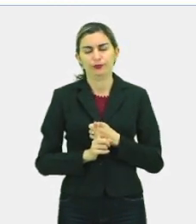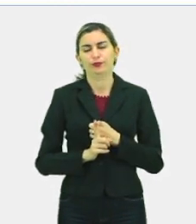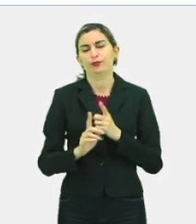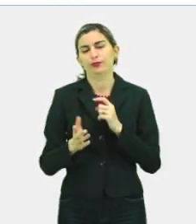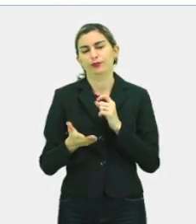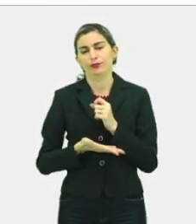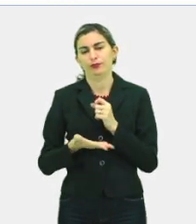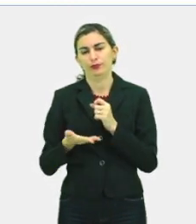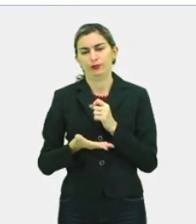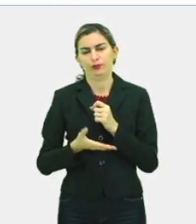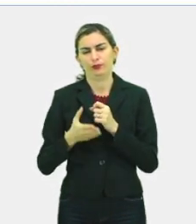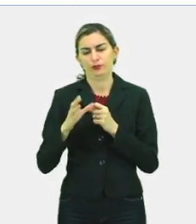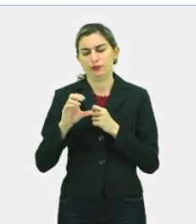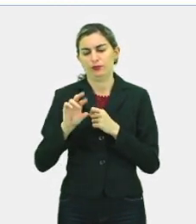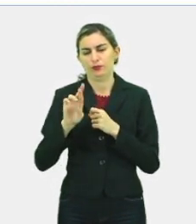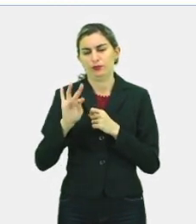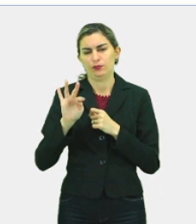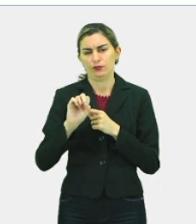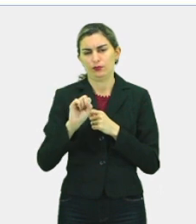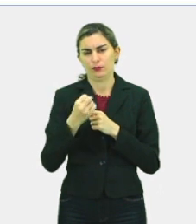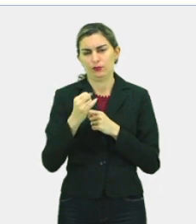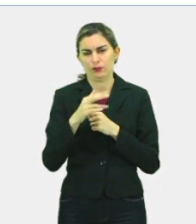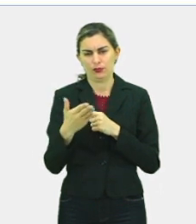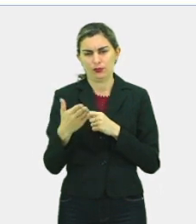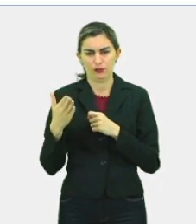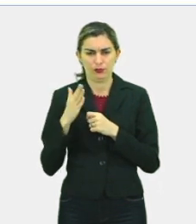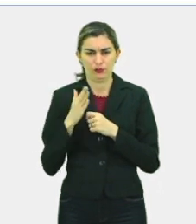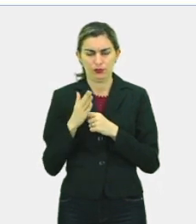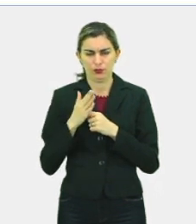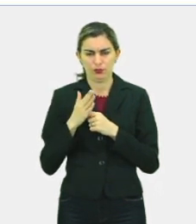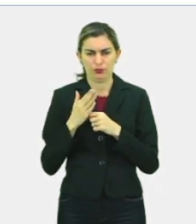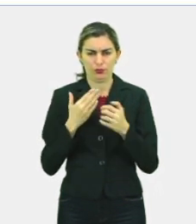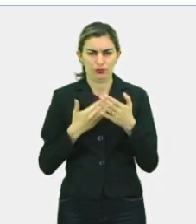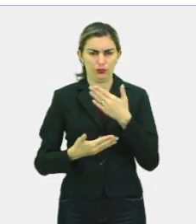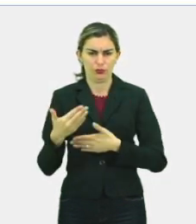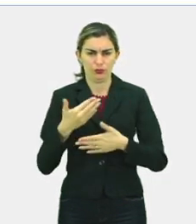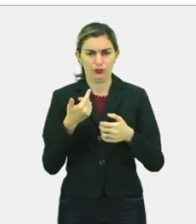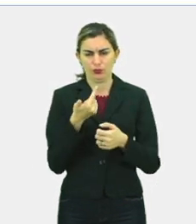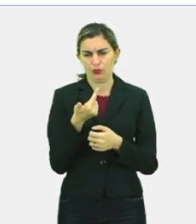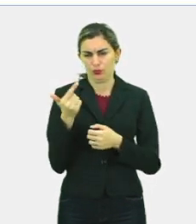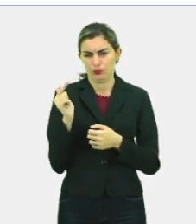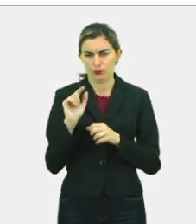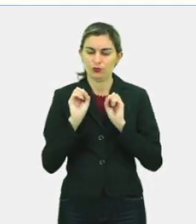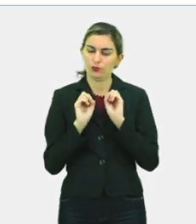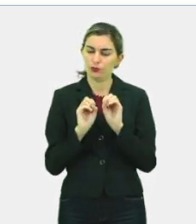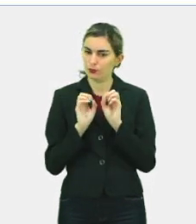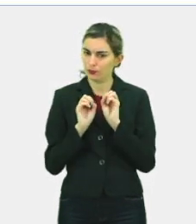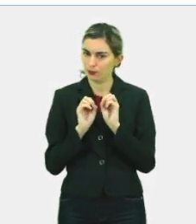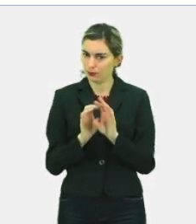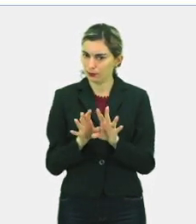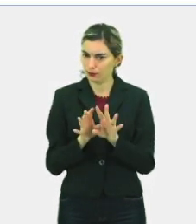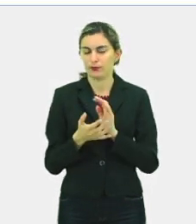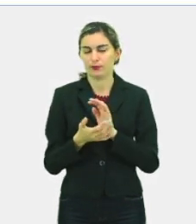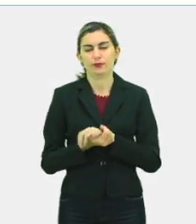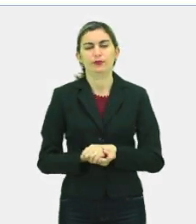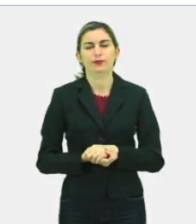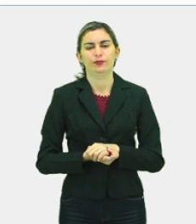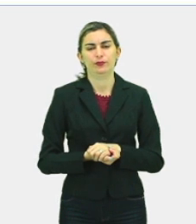Primeiro princípio básico. Cortesia para ser educado no trato com os outros. Olha aí, educação,